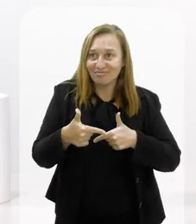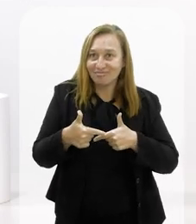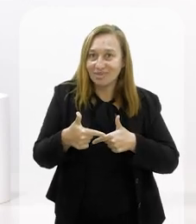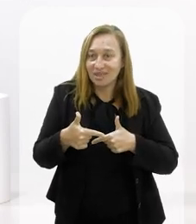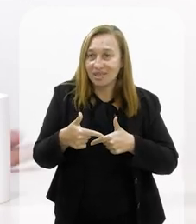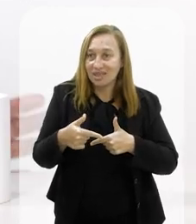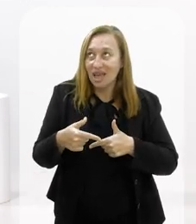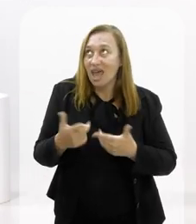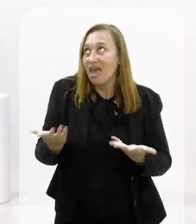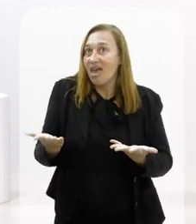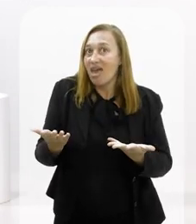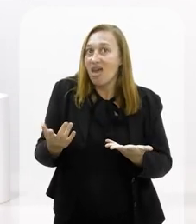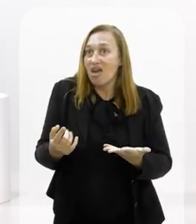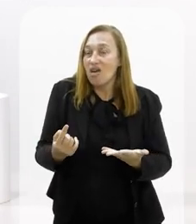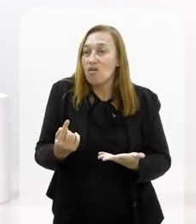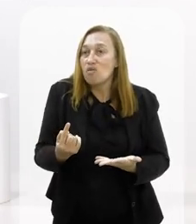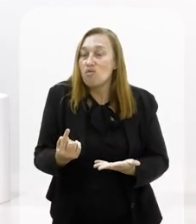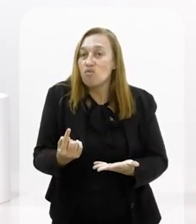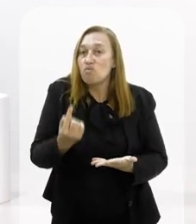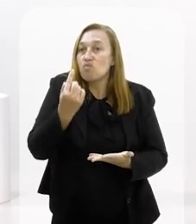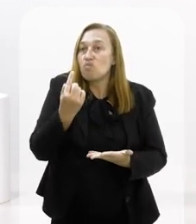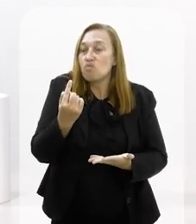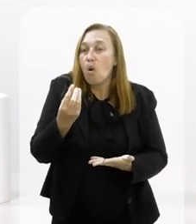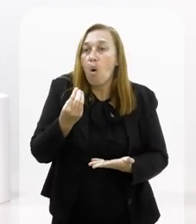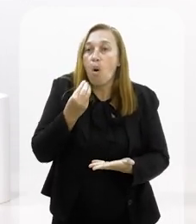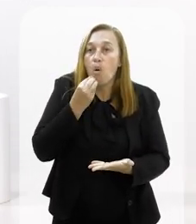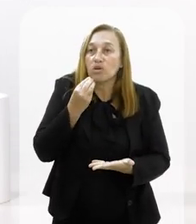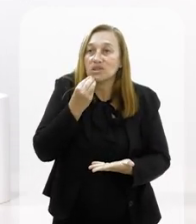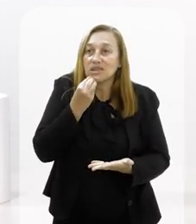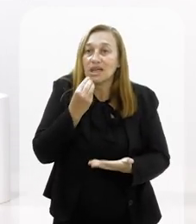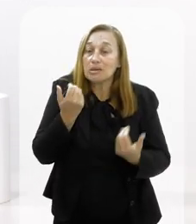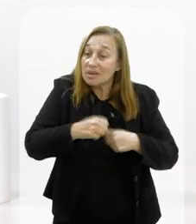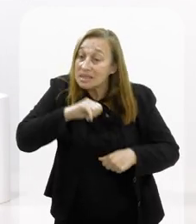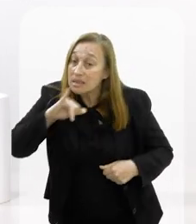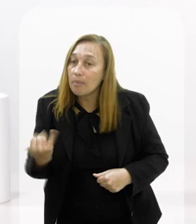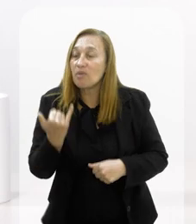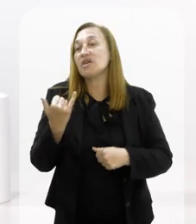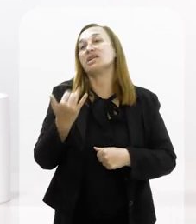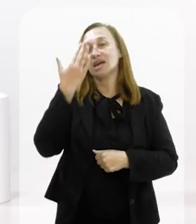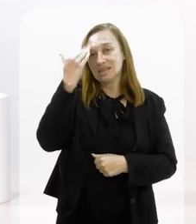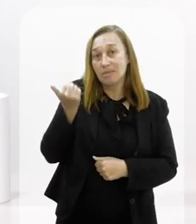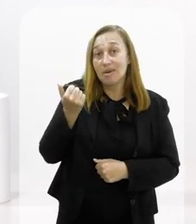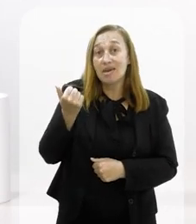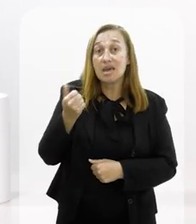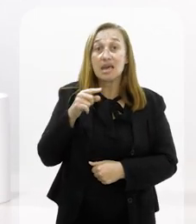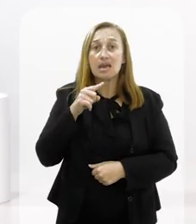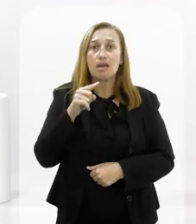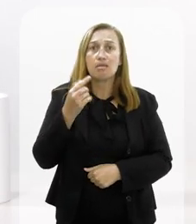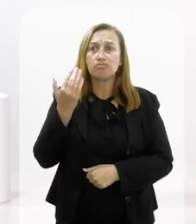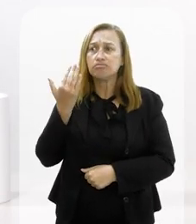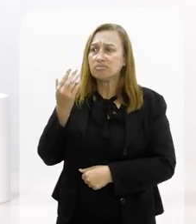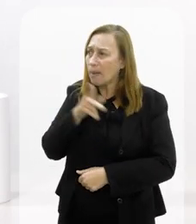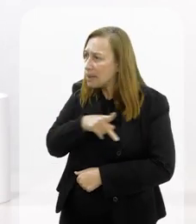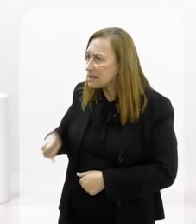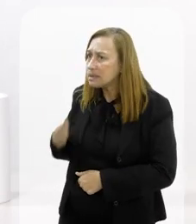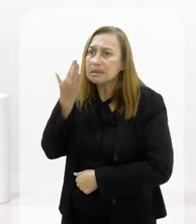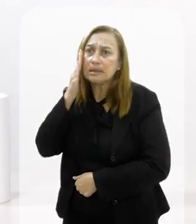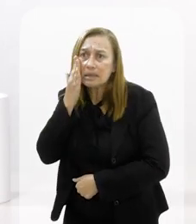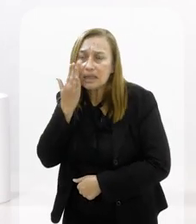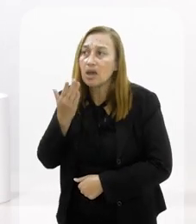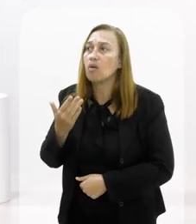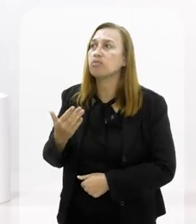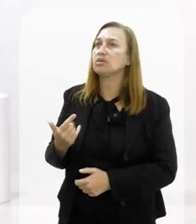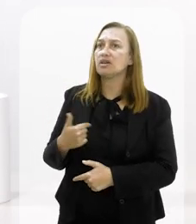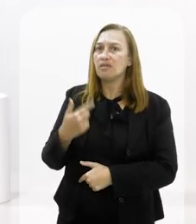daquelas que passa uma vez na vida do profissional e a gente tem que saber aproveitar e ela entendeu de pronto ela